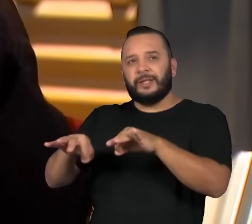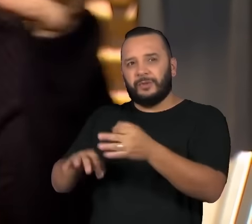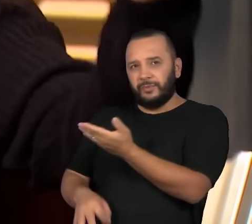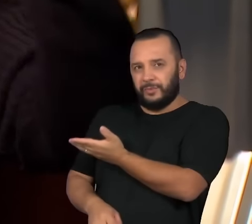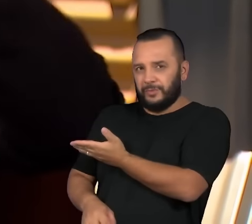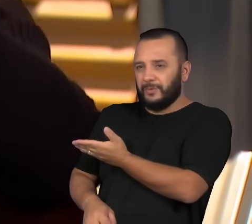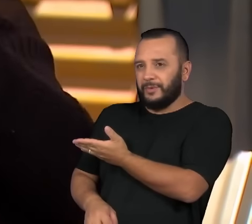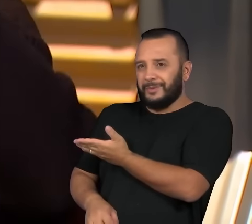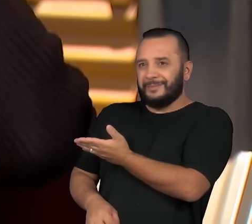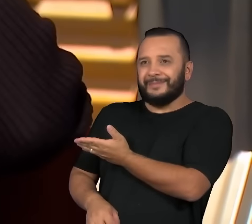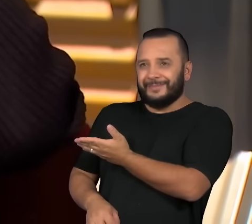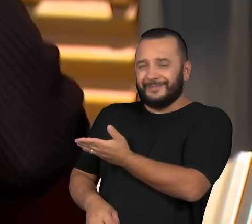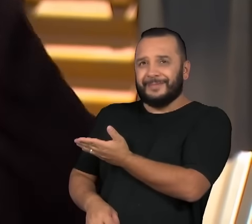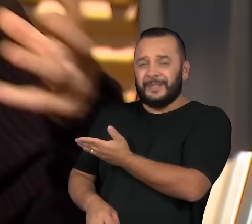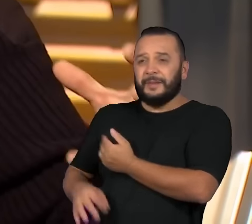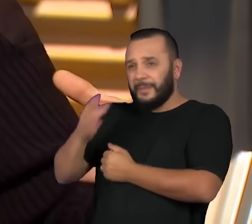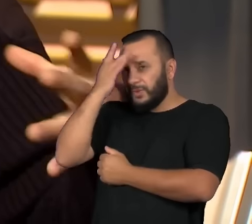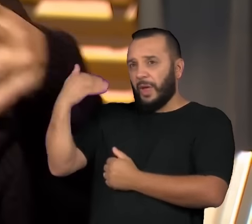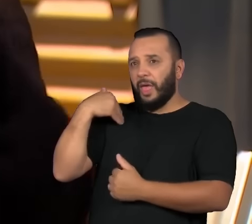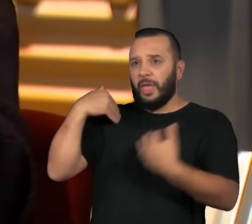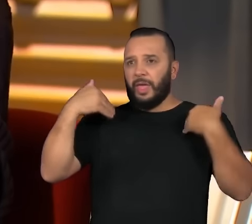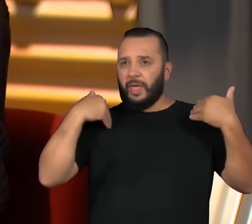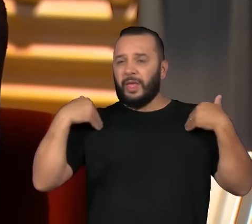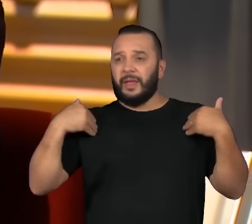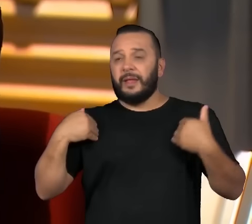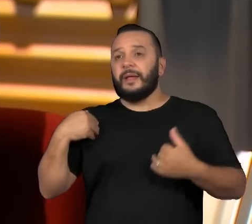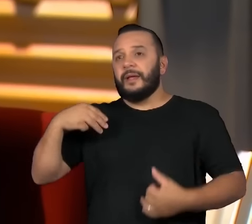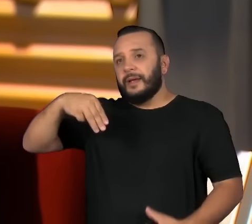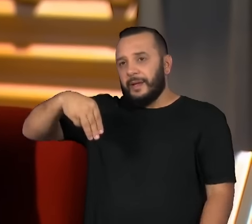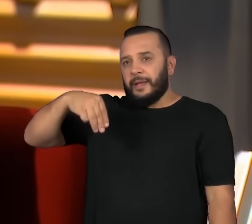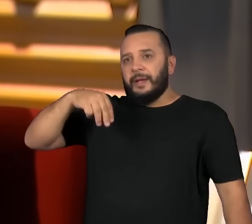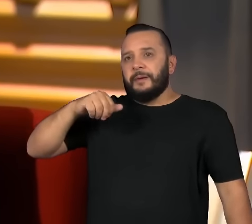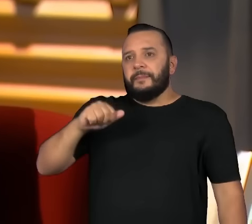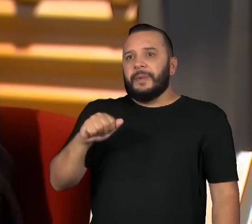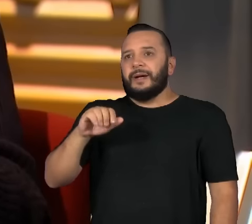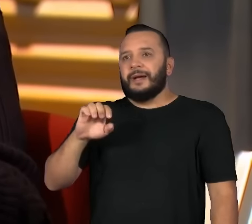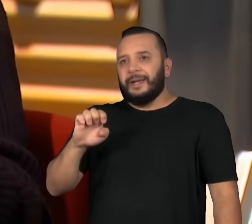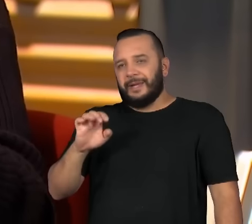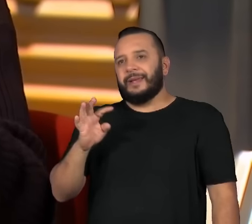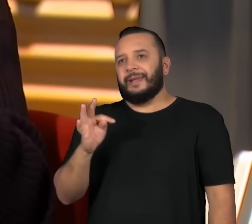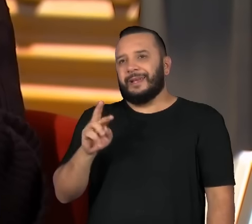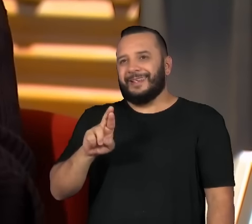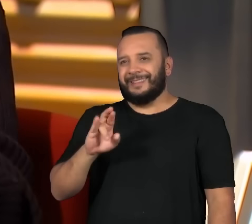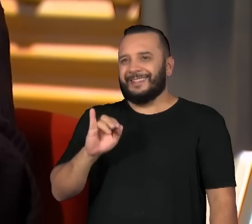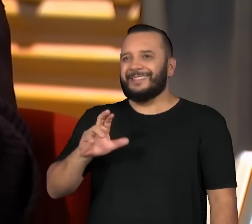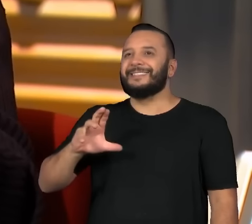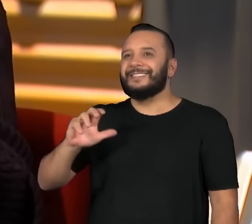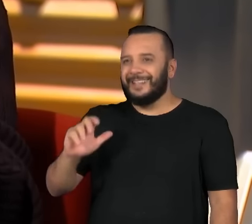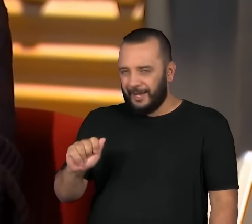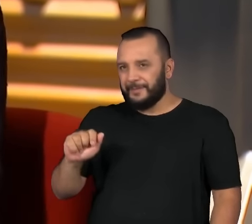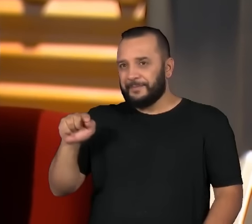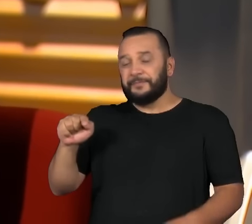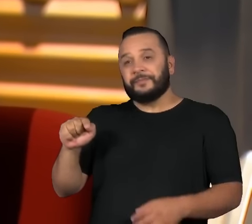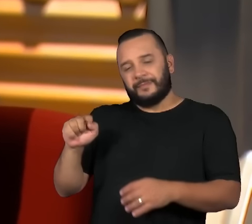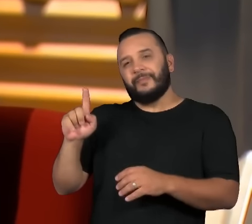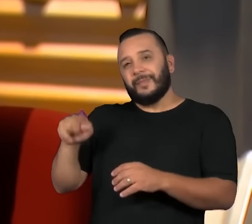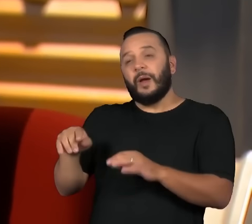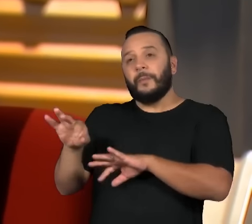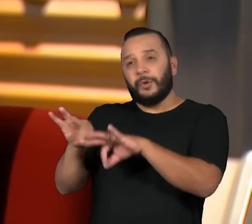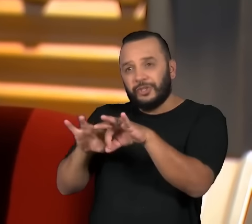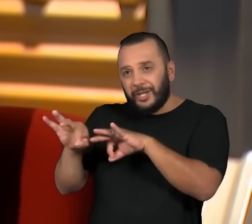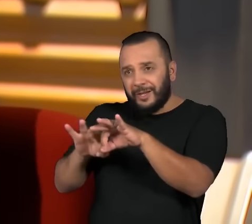pessoas que Sim. vieram me procurar depois também. E o Mãe Trícia quer unificar tudo isso, para a gente dar informação, para